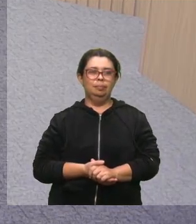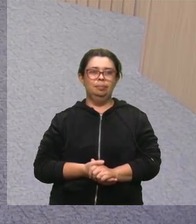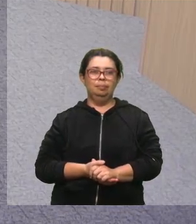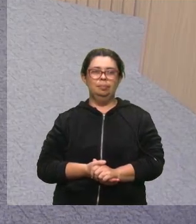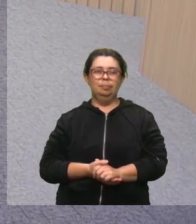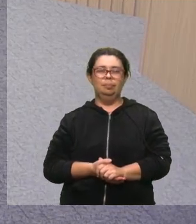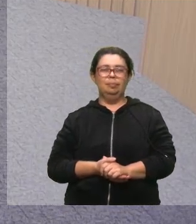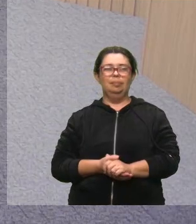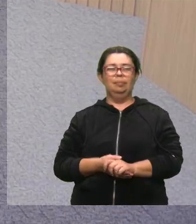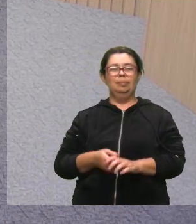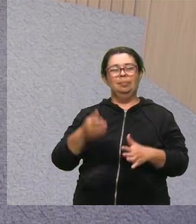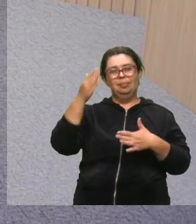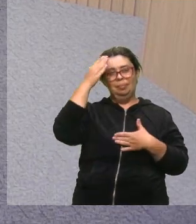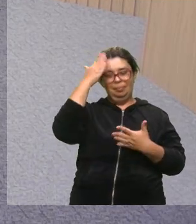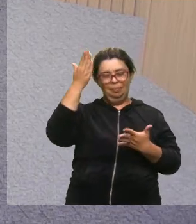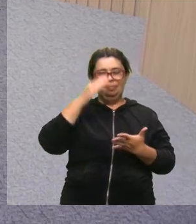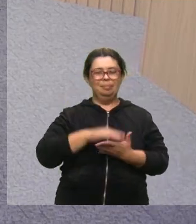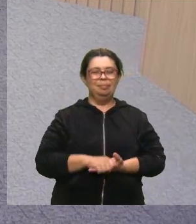Obrigado, Fernando.